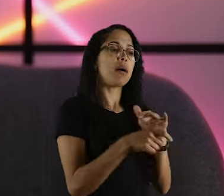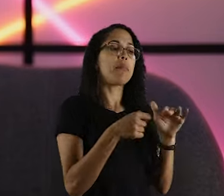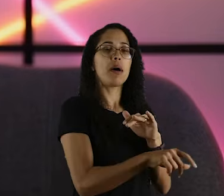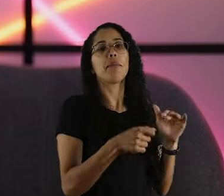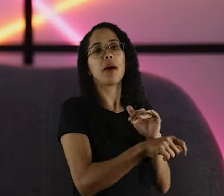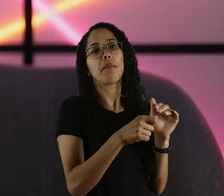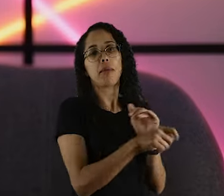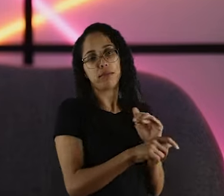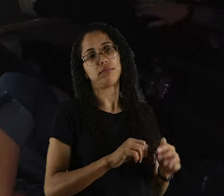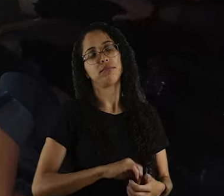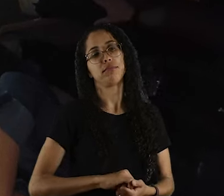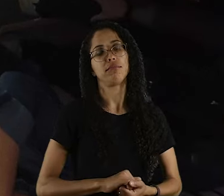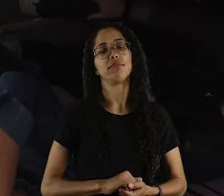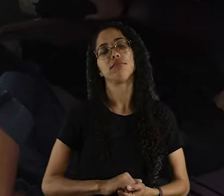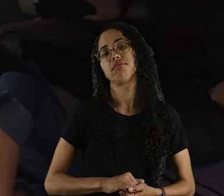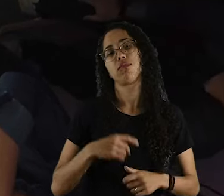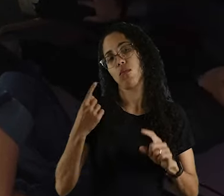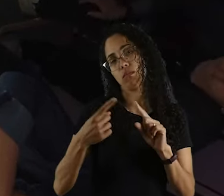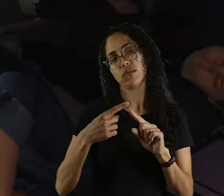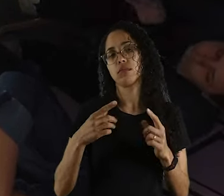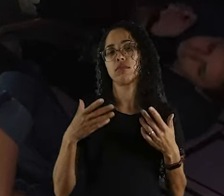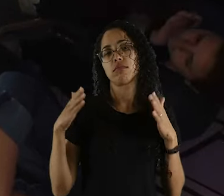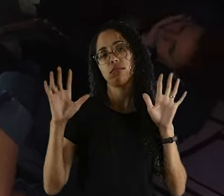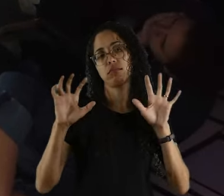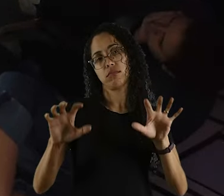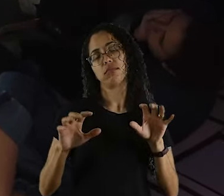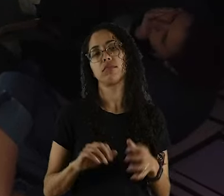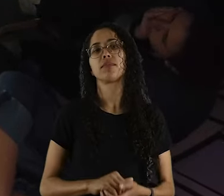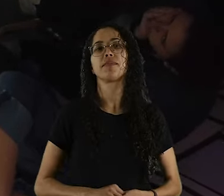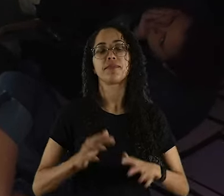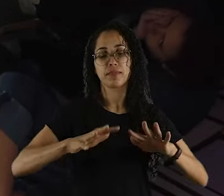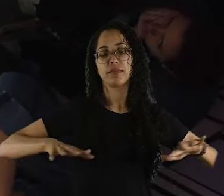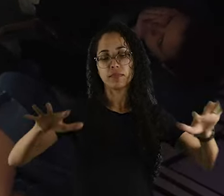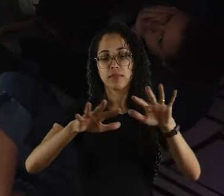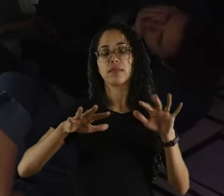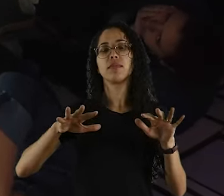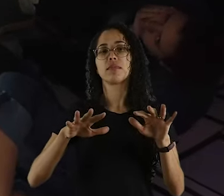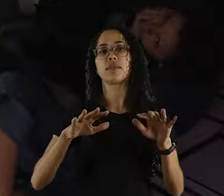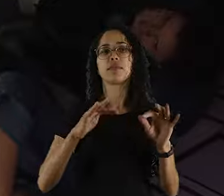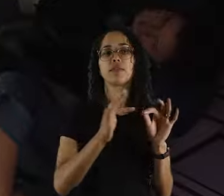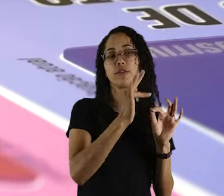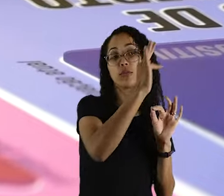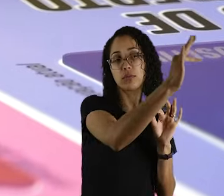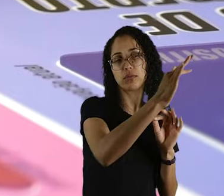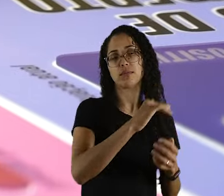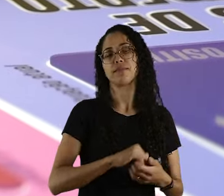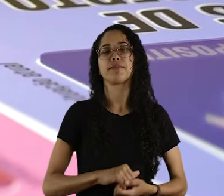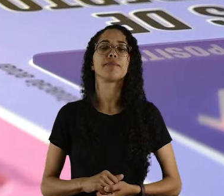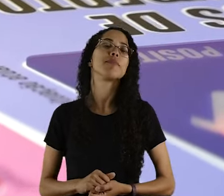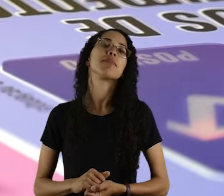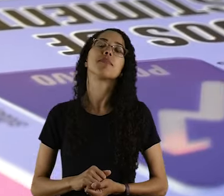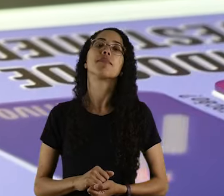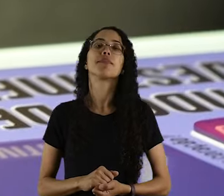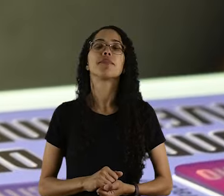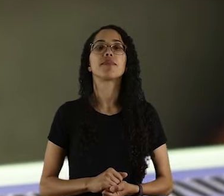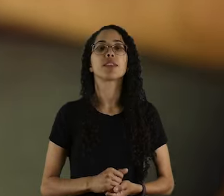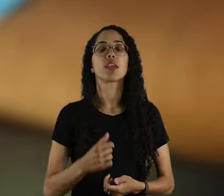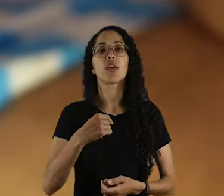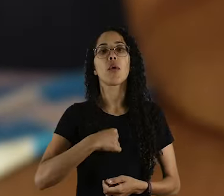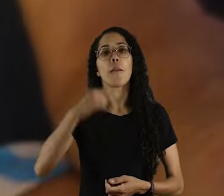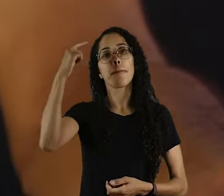para comprar esses produtos. Essa é mais ou menos a minha ideia. E aí isso aqui vai para longo prazo. Eu aplico pensando muito